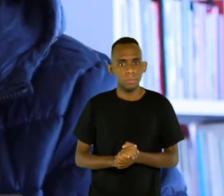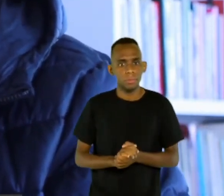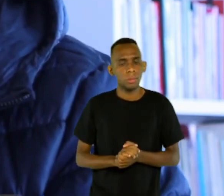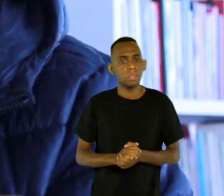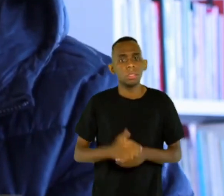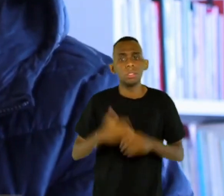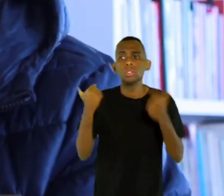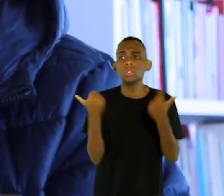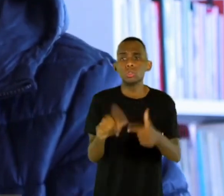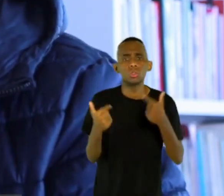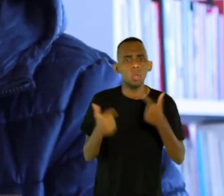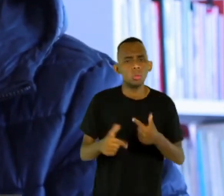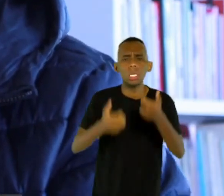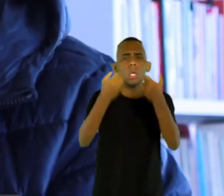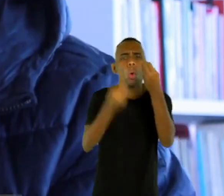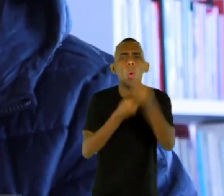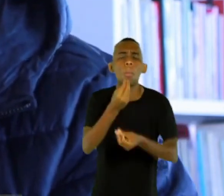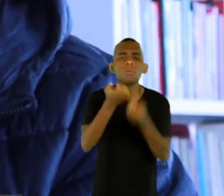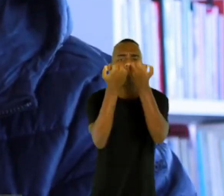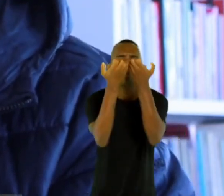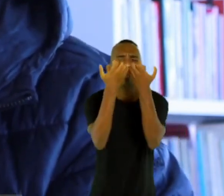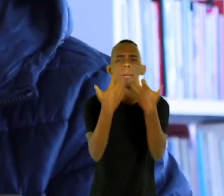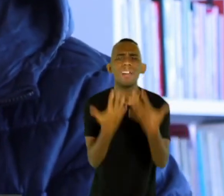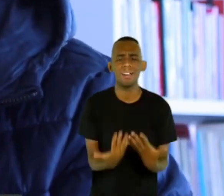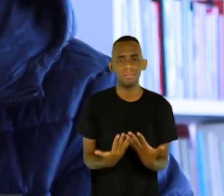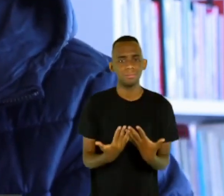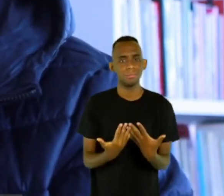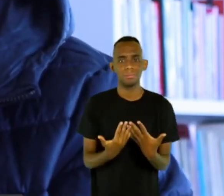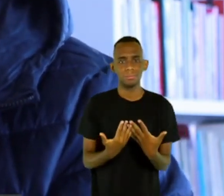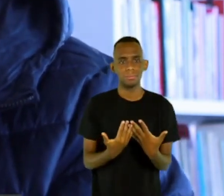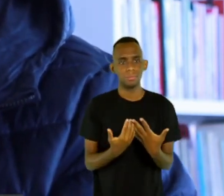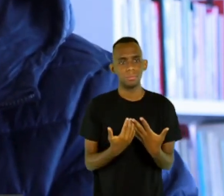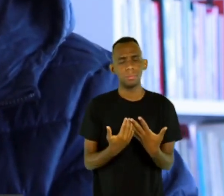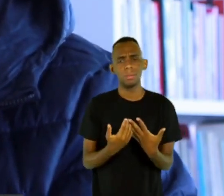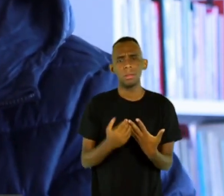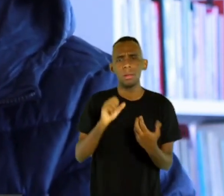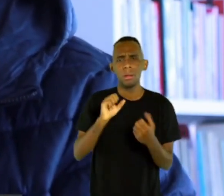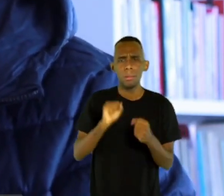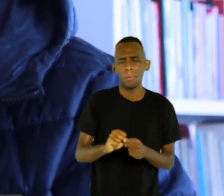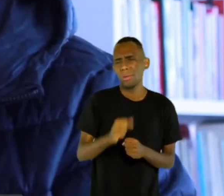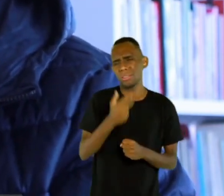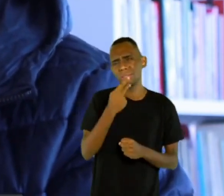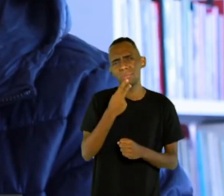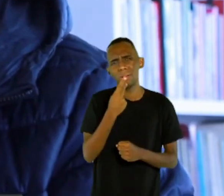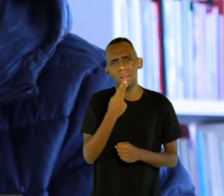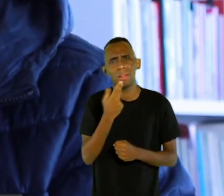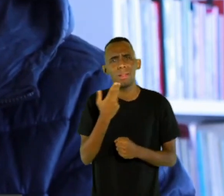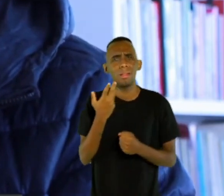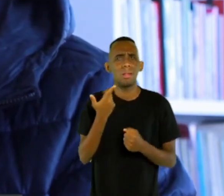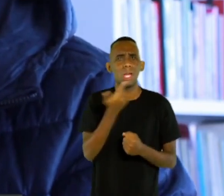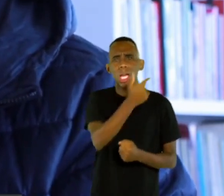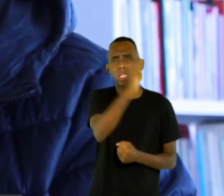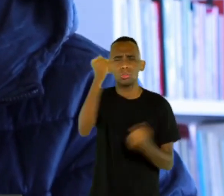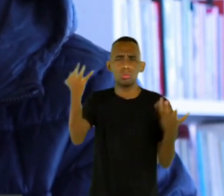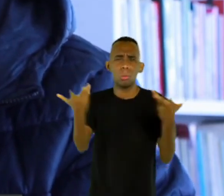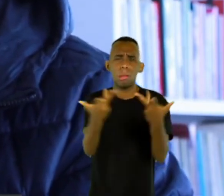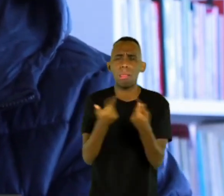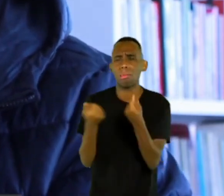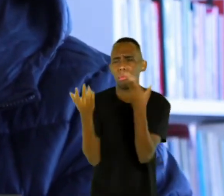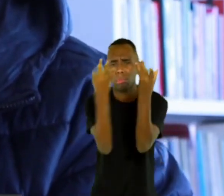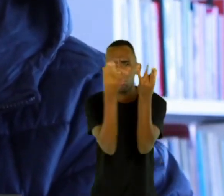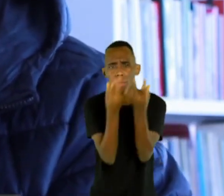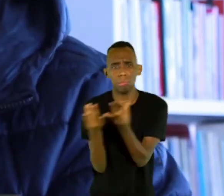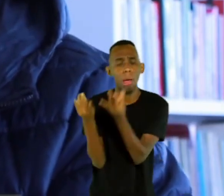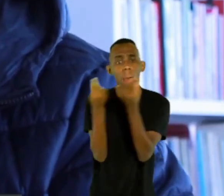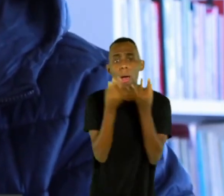justificativa, não tem explicação. A gente pode falar que o resto do dia, do ano, sobre as qualidades estéticas ou outras